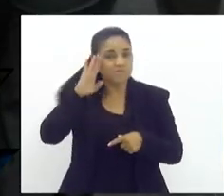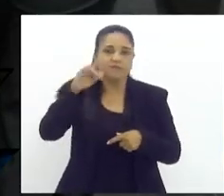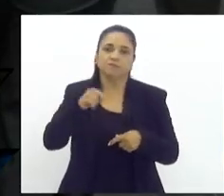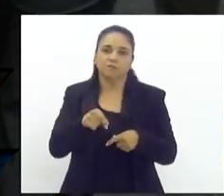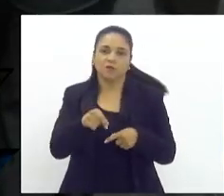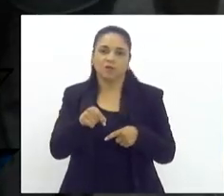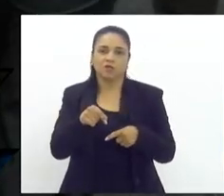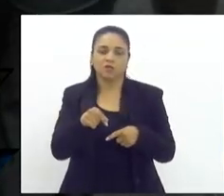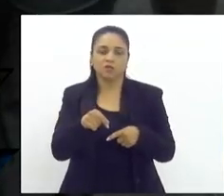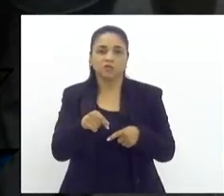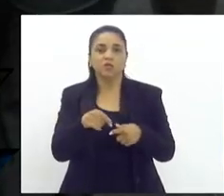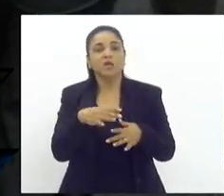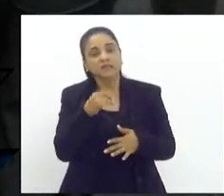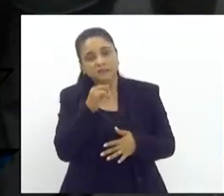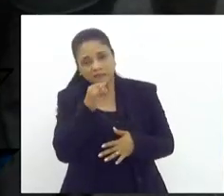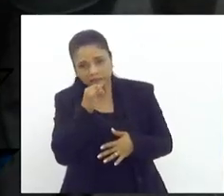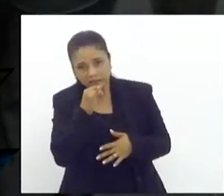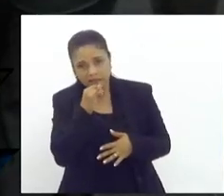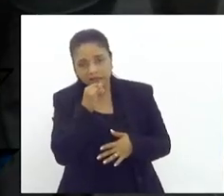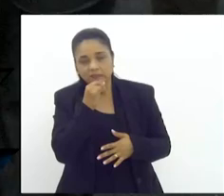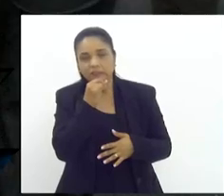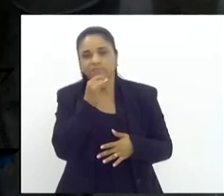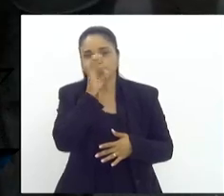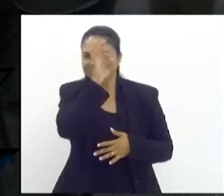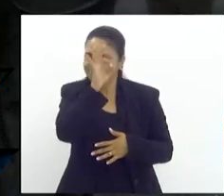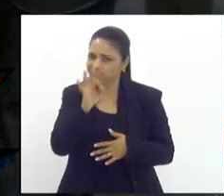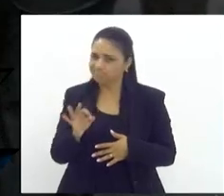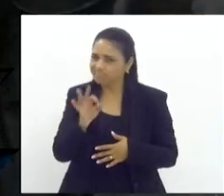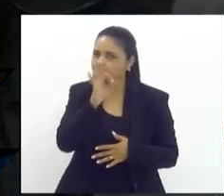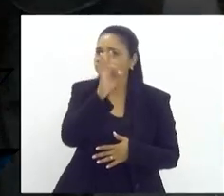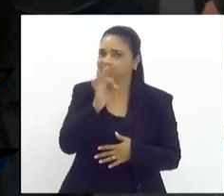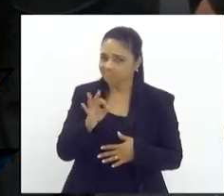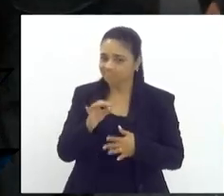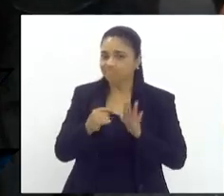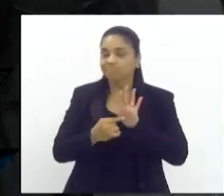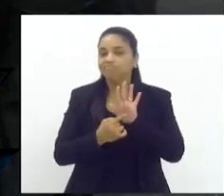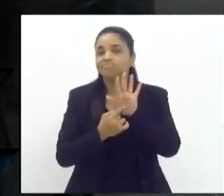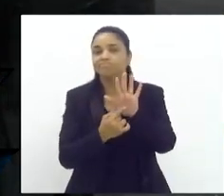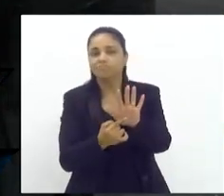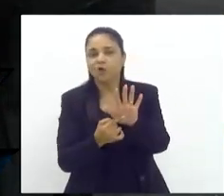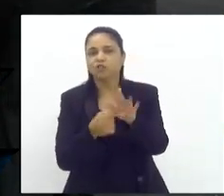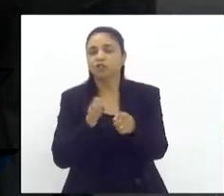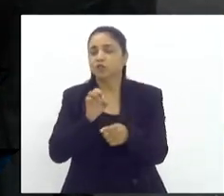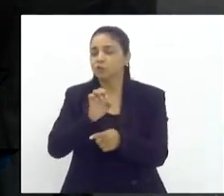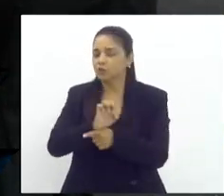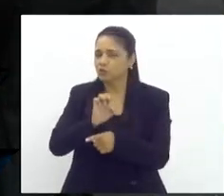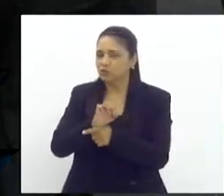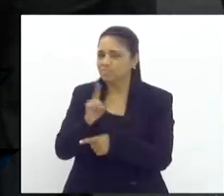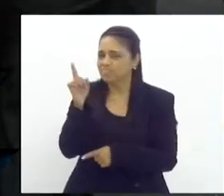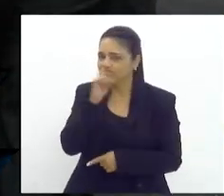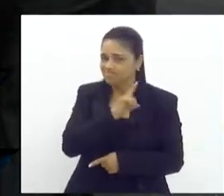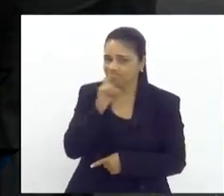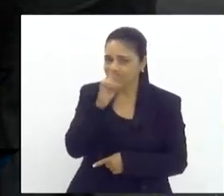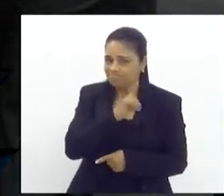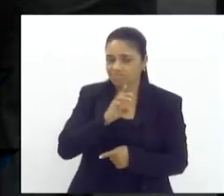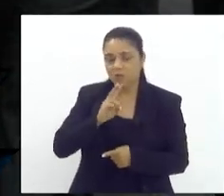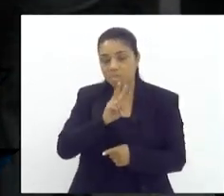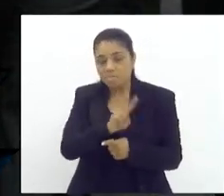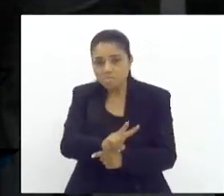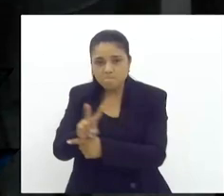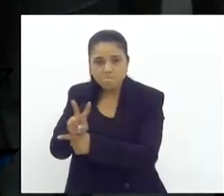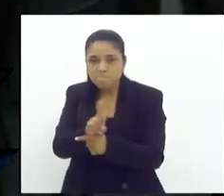street os tristes índices eles revelam muito Quanto que o Estado tem falhado e proteger